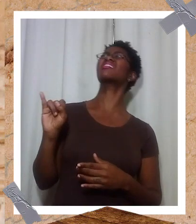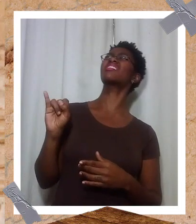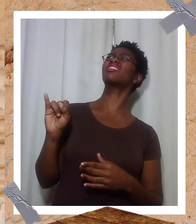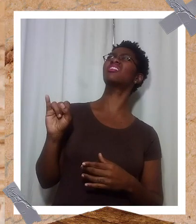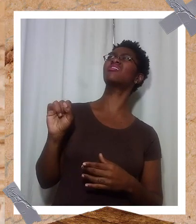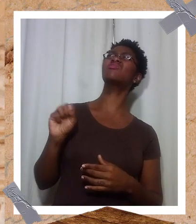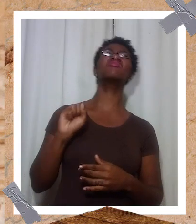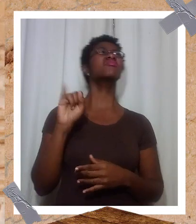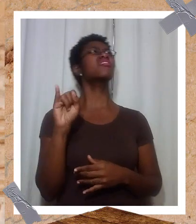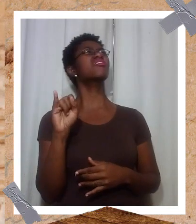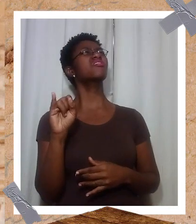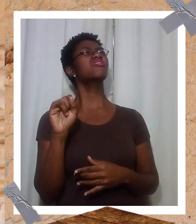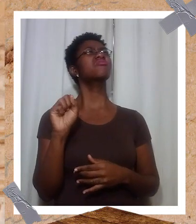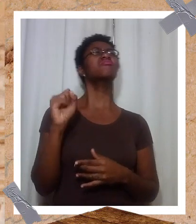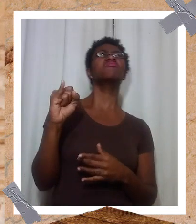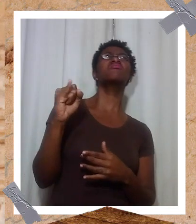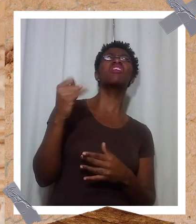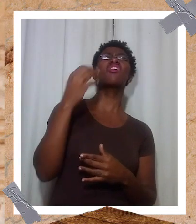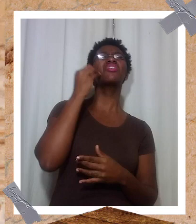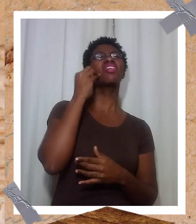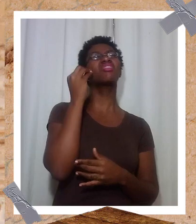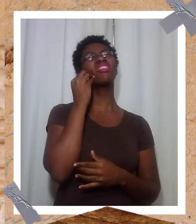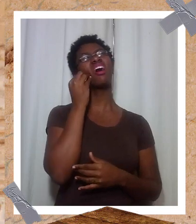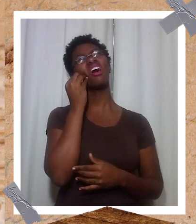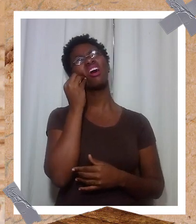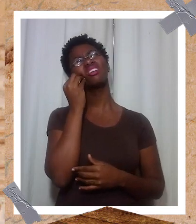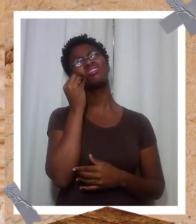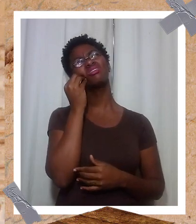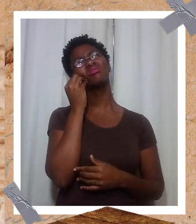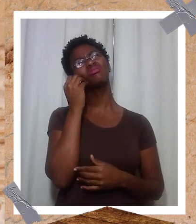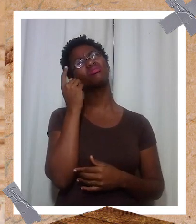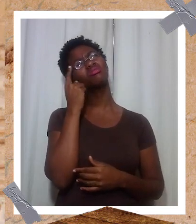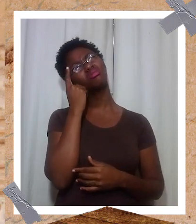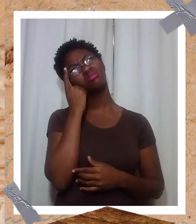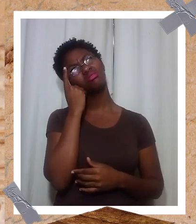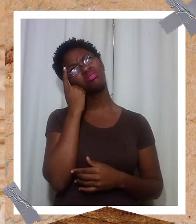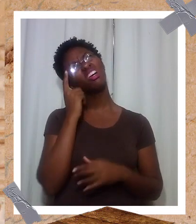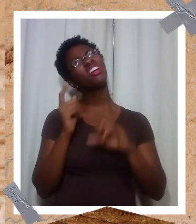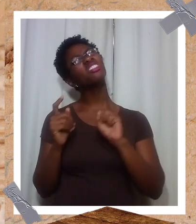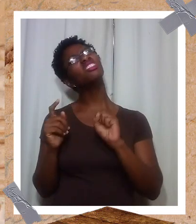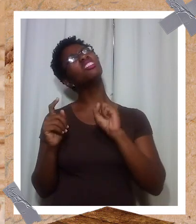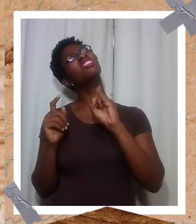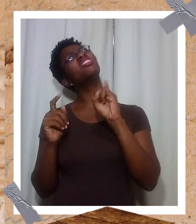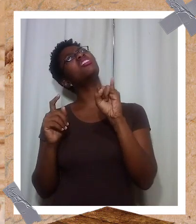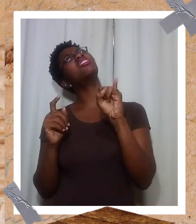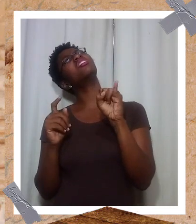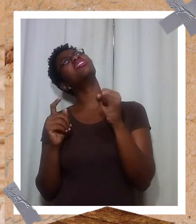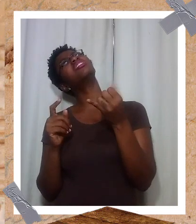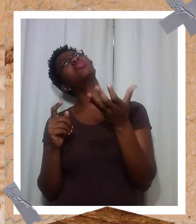hoje. Se eu tivesse tentado, se eu tivesse